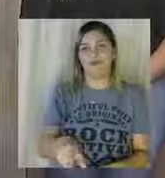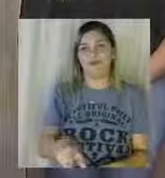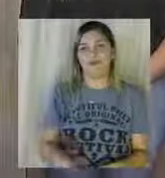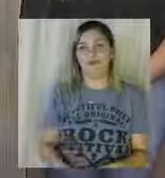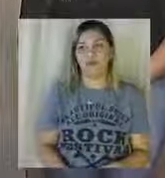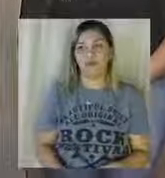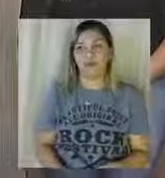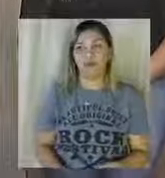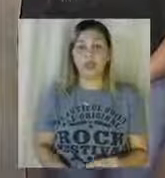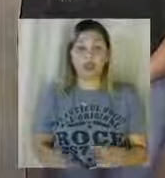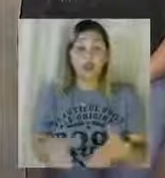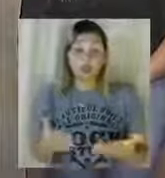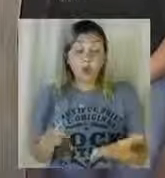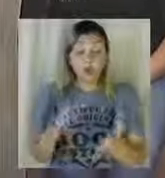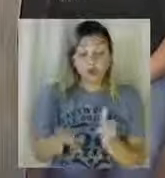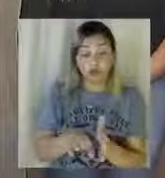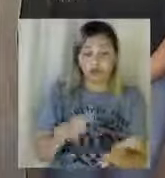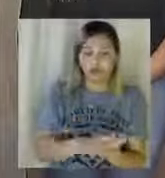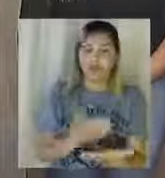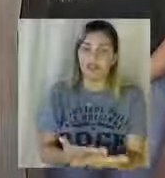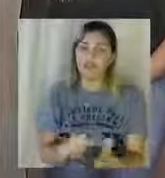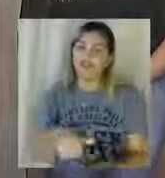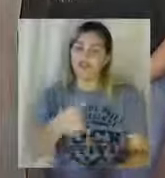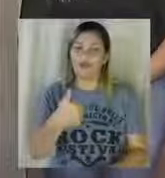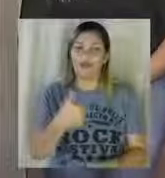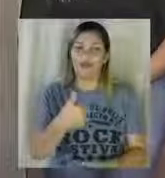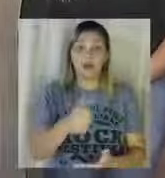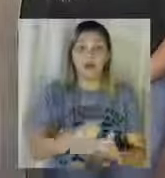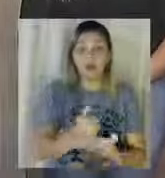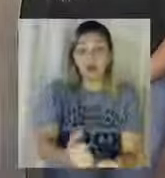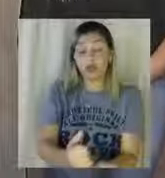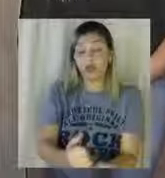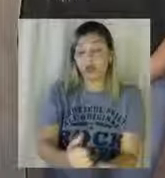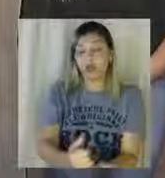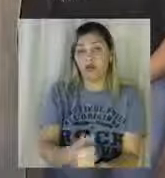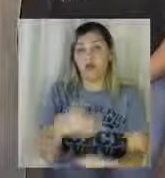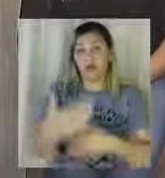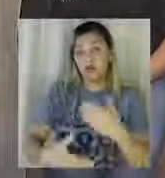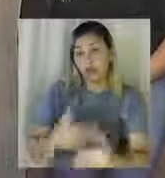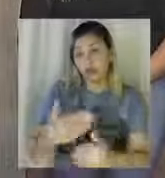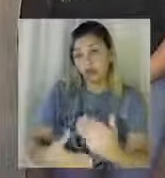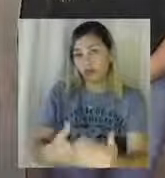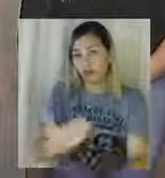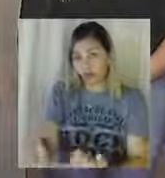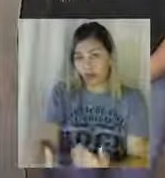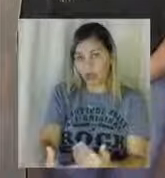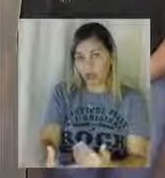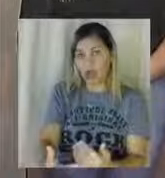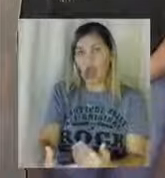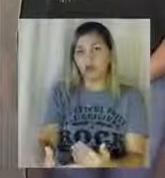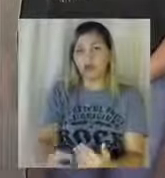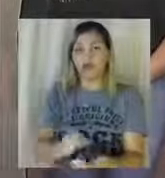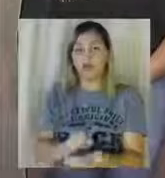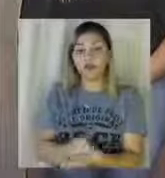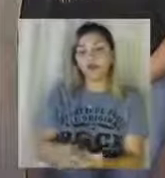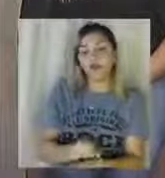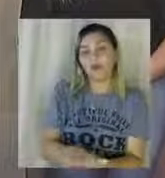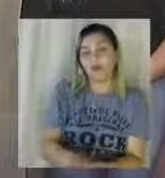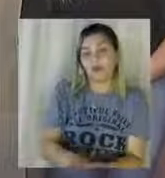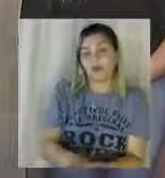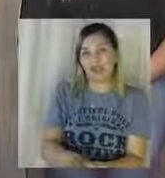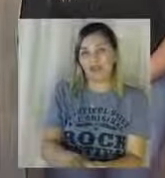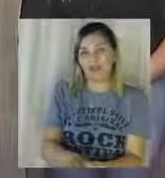Quando chegou a intérprete, foi melhor, porque me ajudou bastante a me desenvolver, a compartilhar, a interagir. E